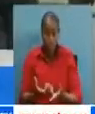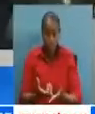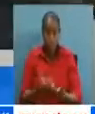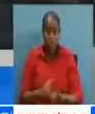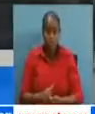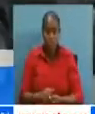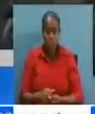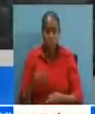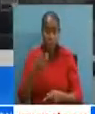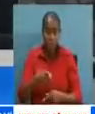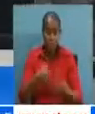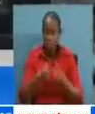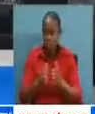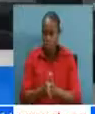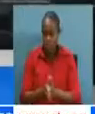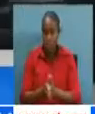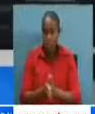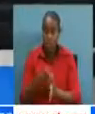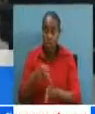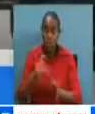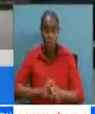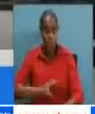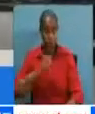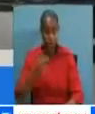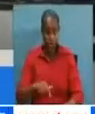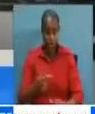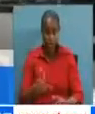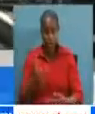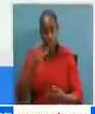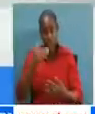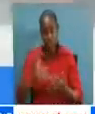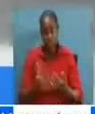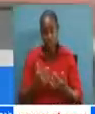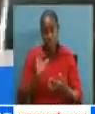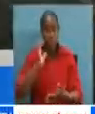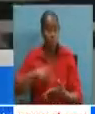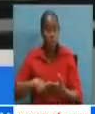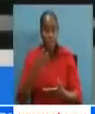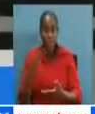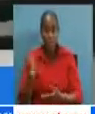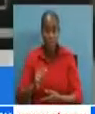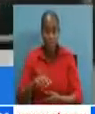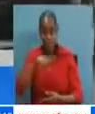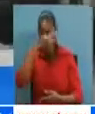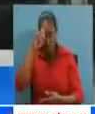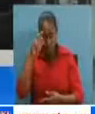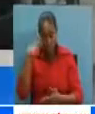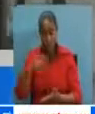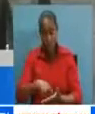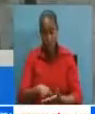aponta contudo que o indicador de confiança manteve a tendência descendente do último trimestre com as dificuldades financeiras